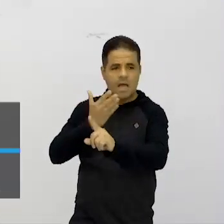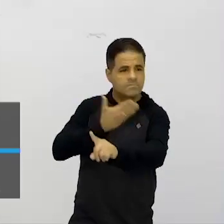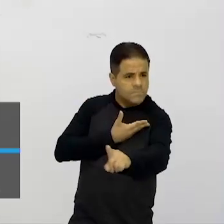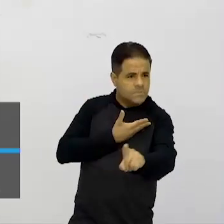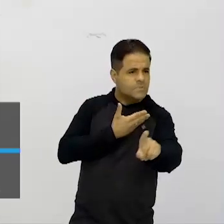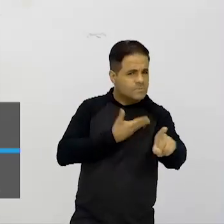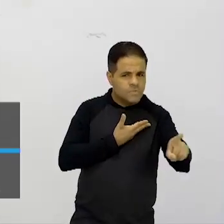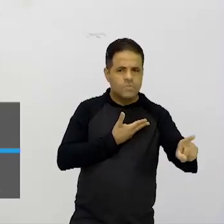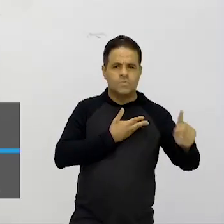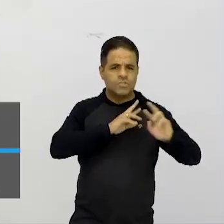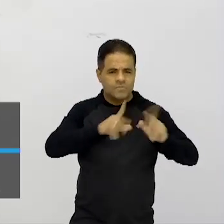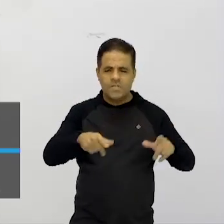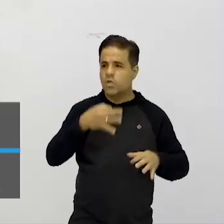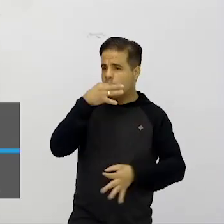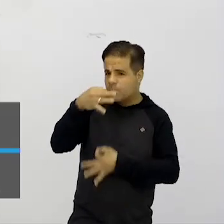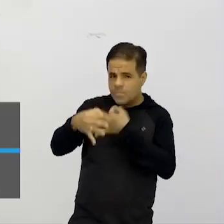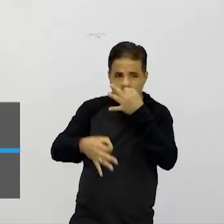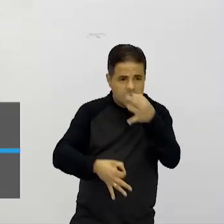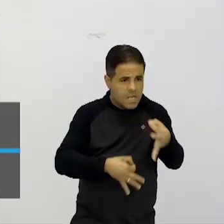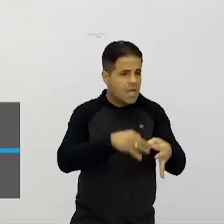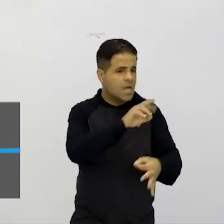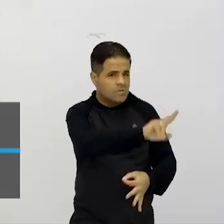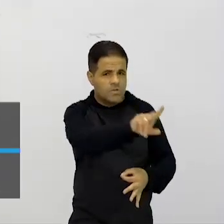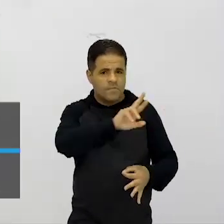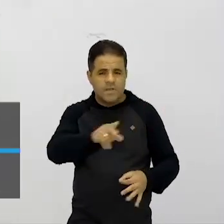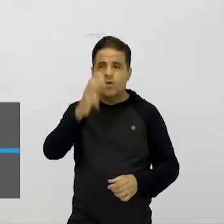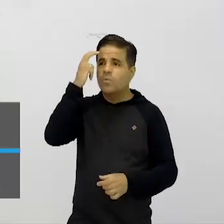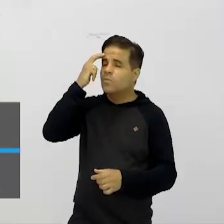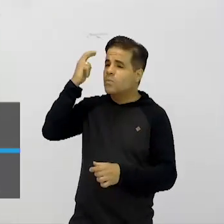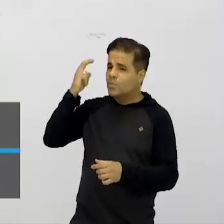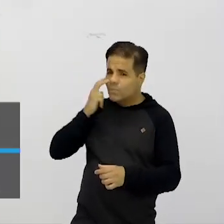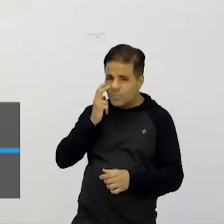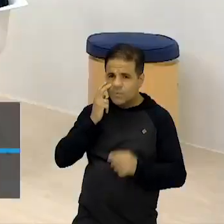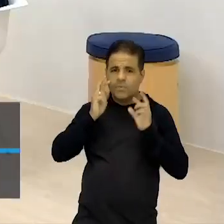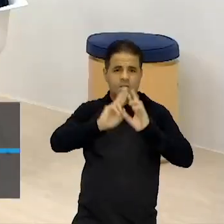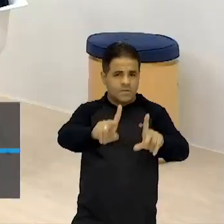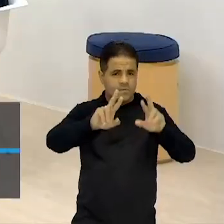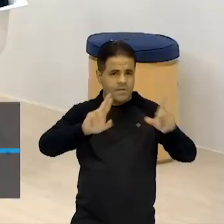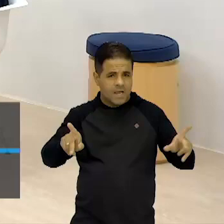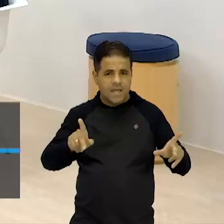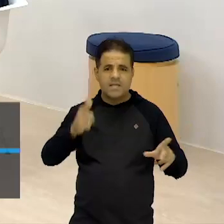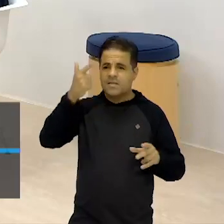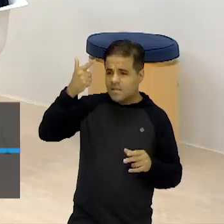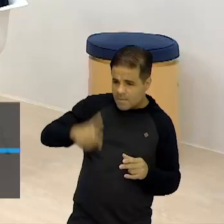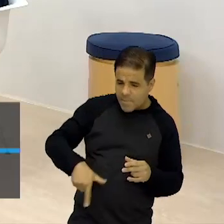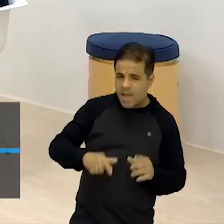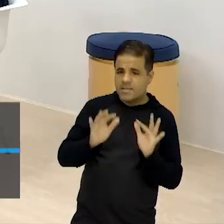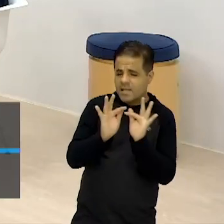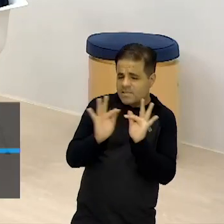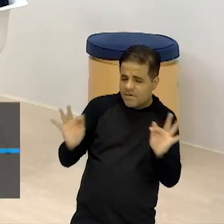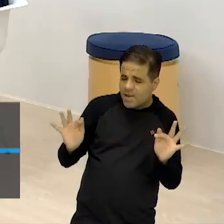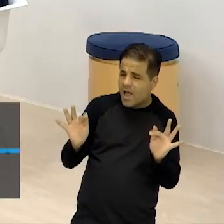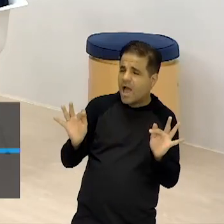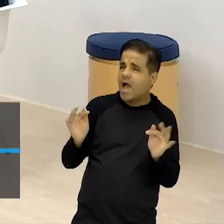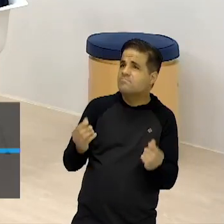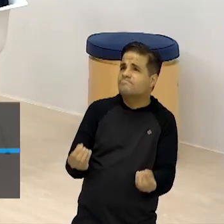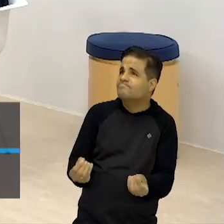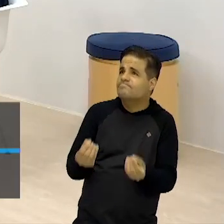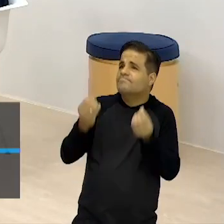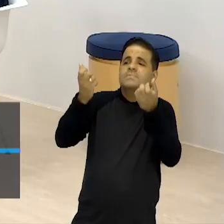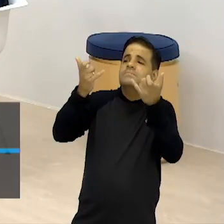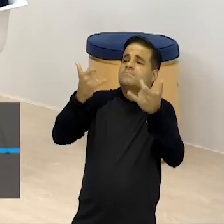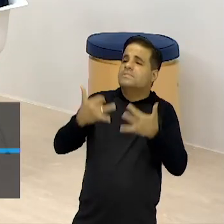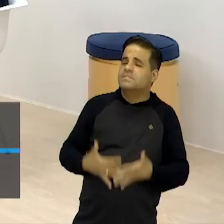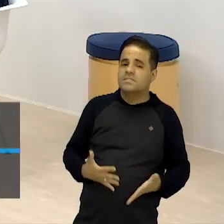diferente, o colega que pensa diferente, o colega que tem uma cultura diferente, né, Pro? O que mais que essa frase nos